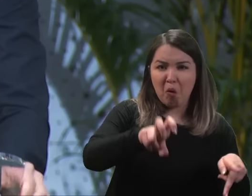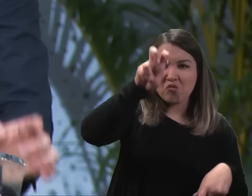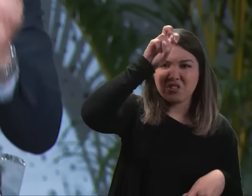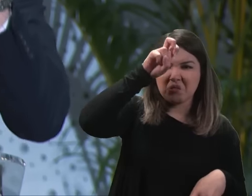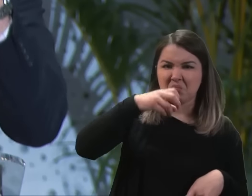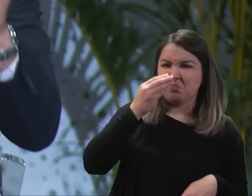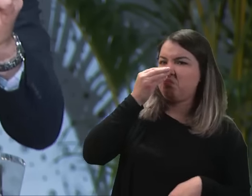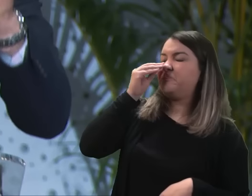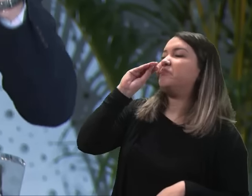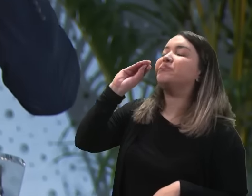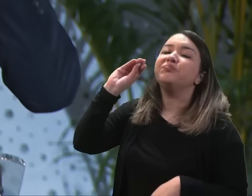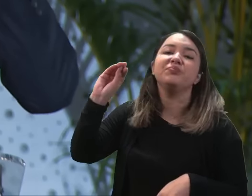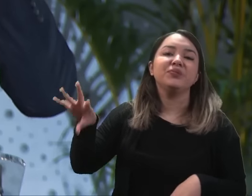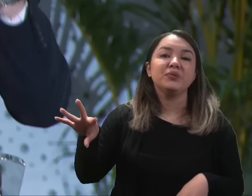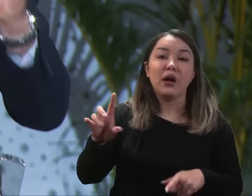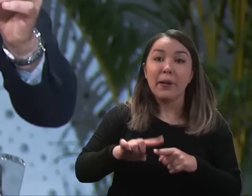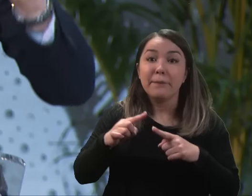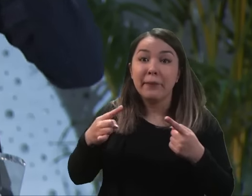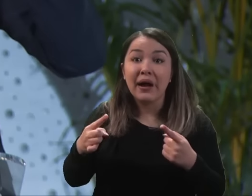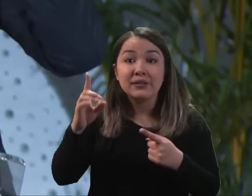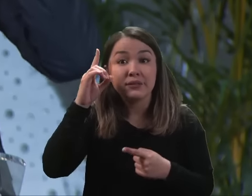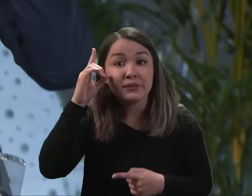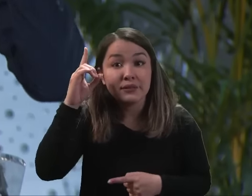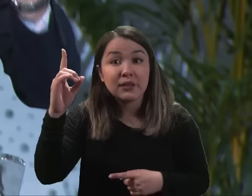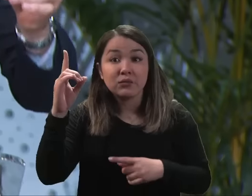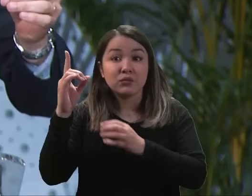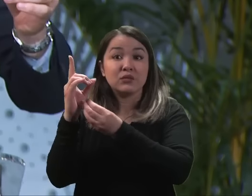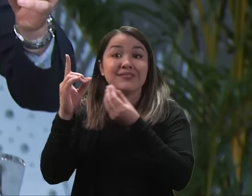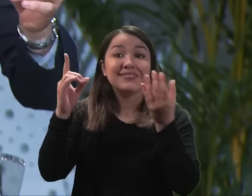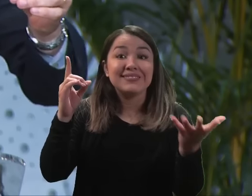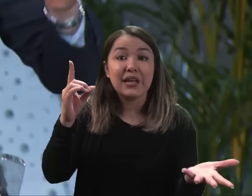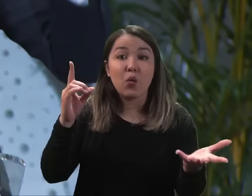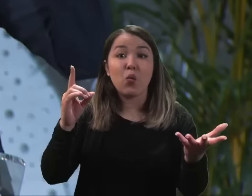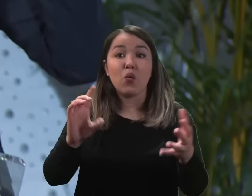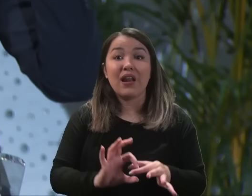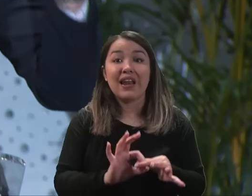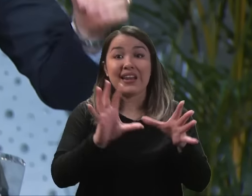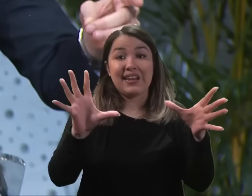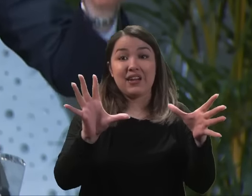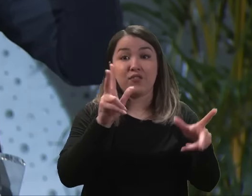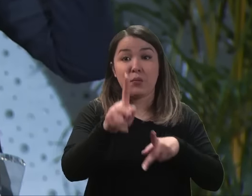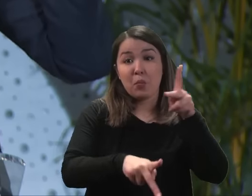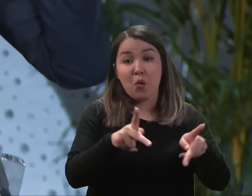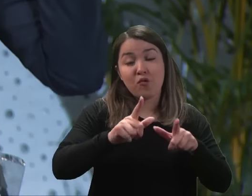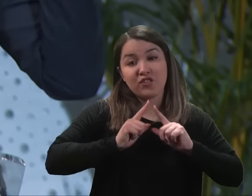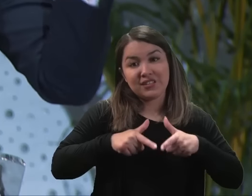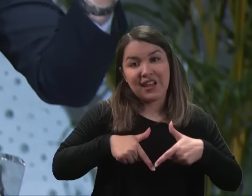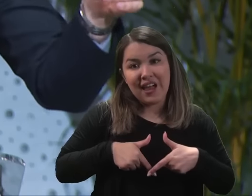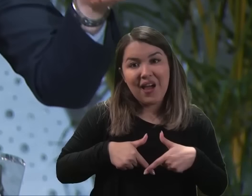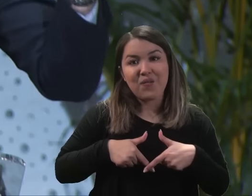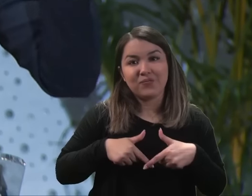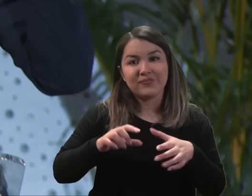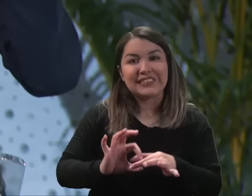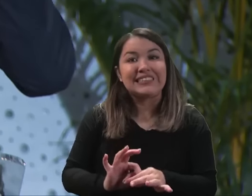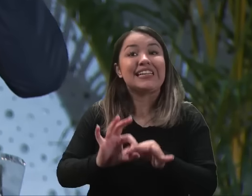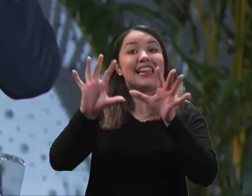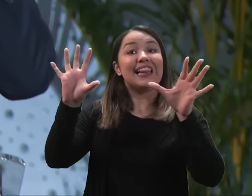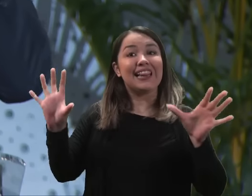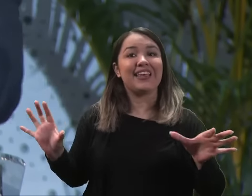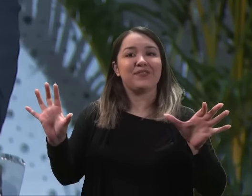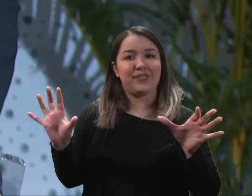mas Deus proveu a libertação e o Senhor proveu a libertação